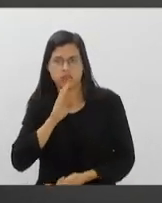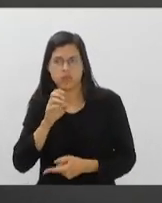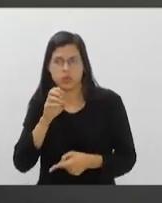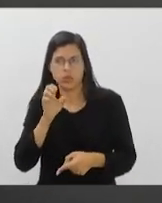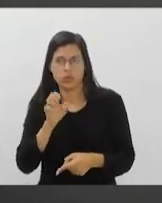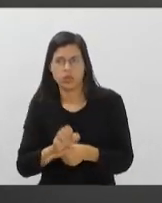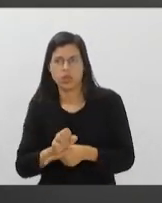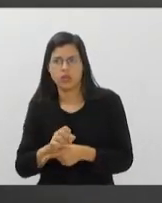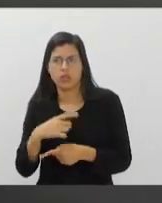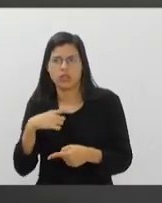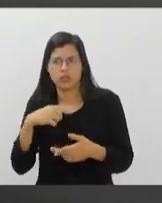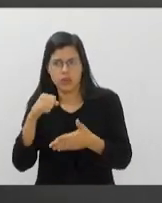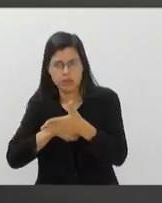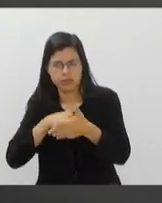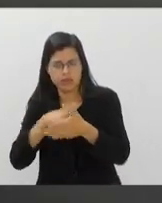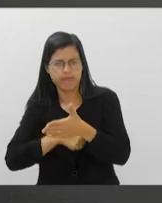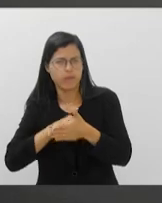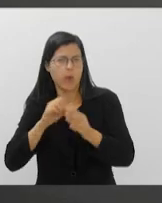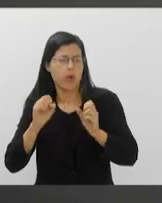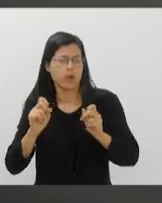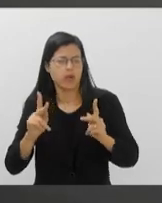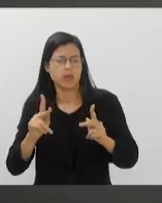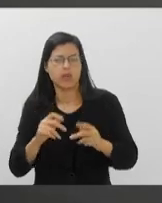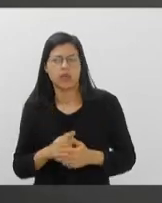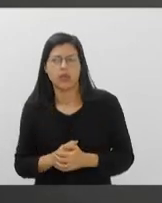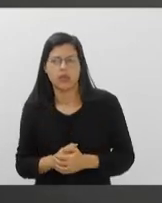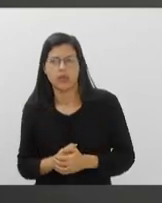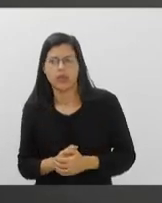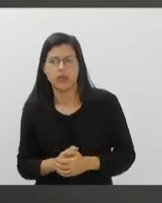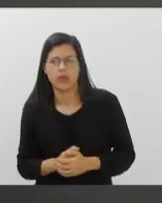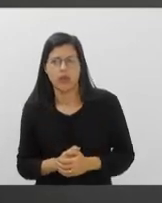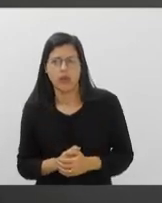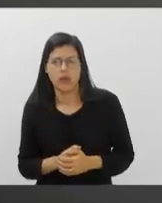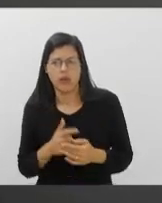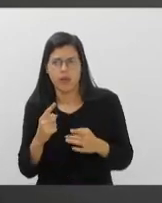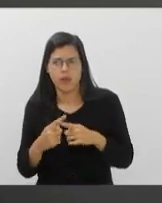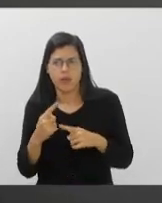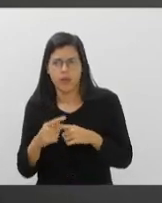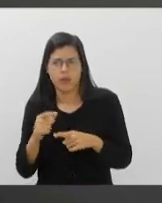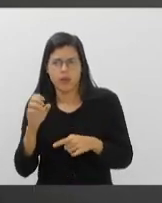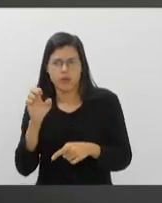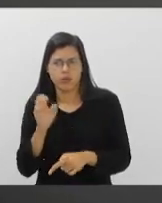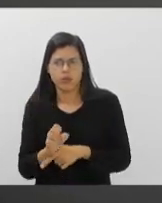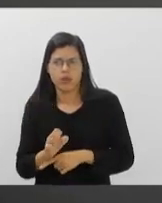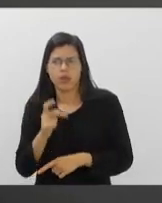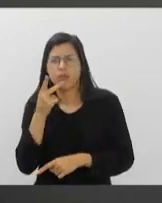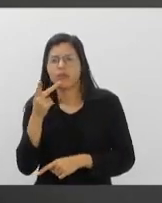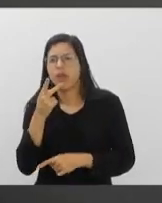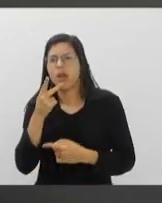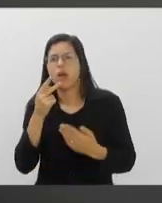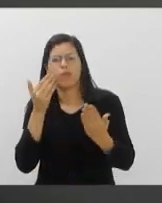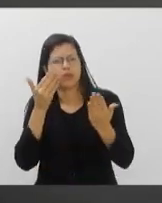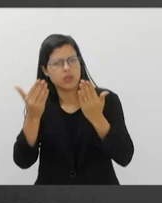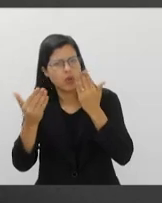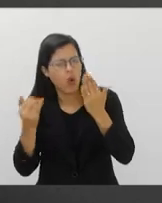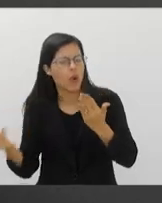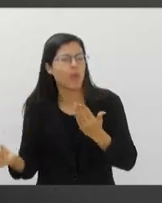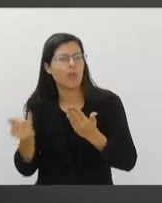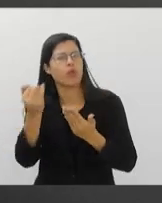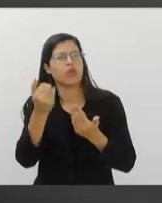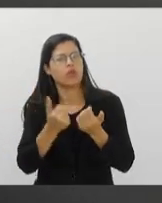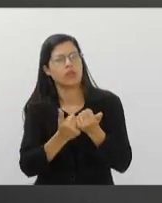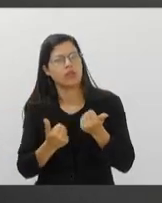militância OK mas assim eh as porque o estado fala o serviço do psicólogo é muito importante do cência Social muito